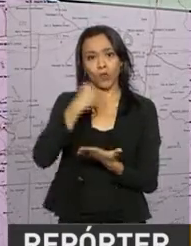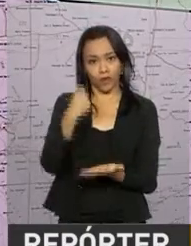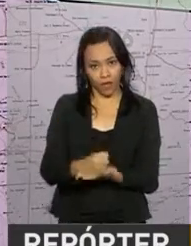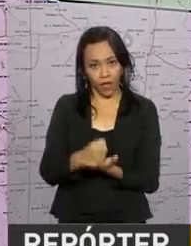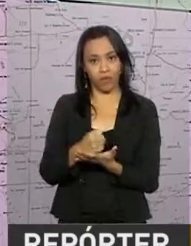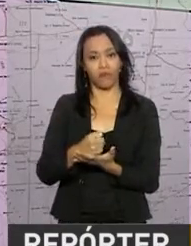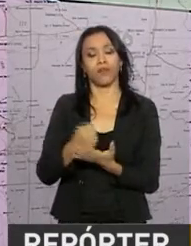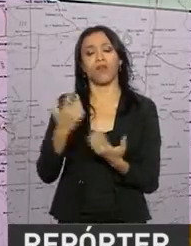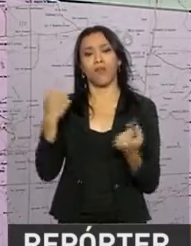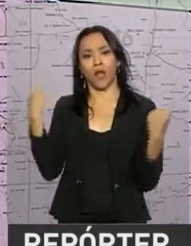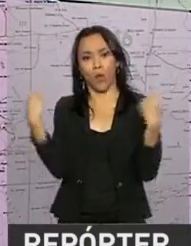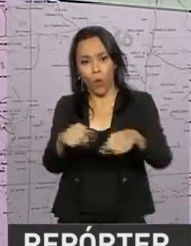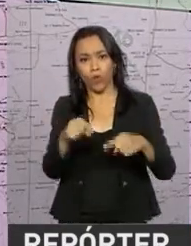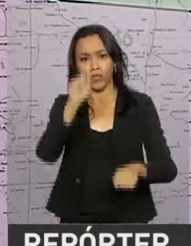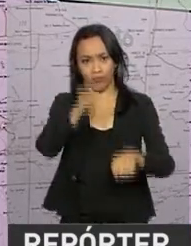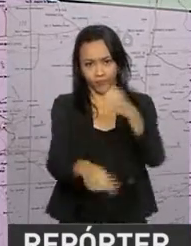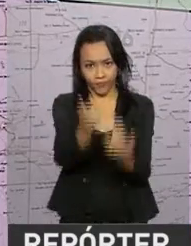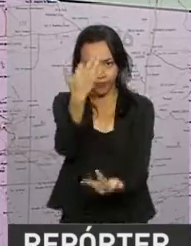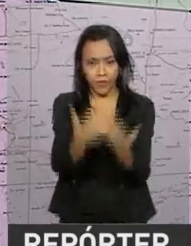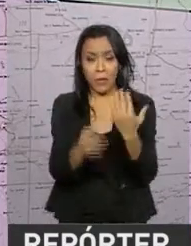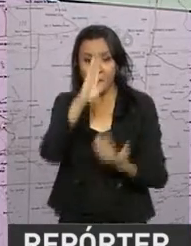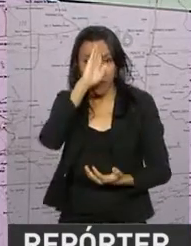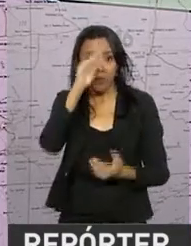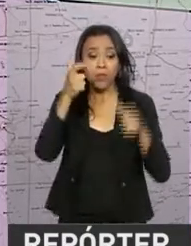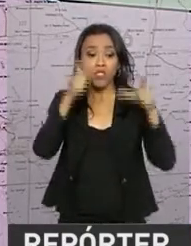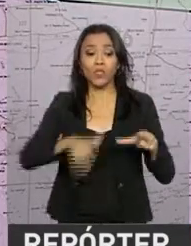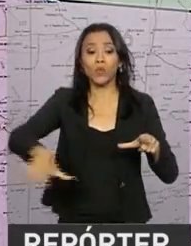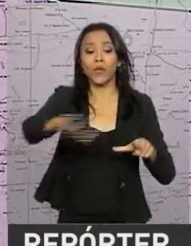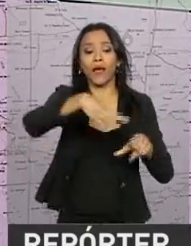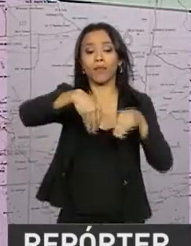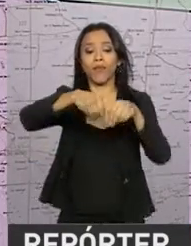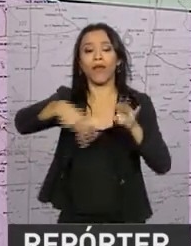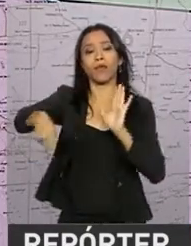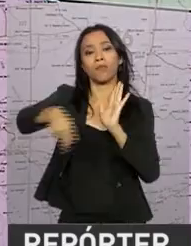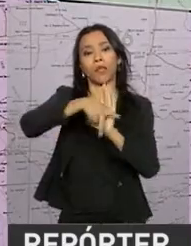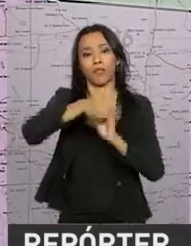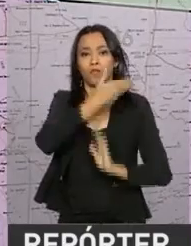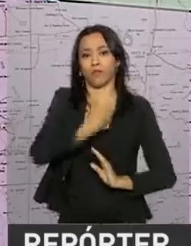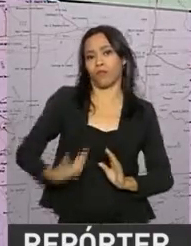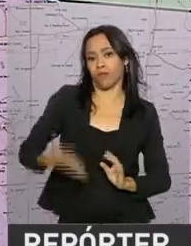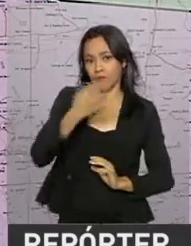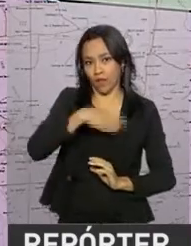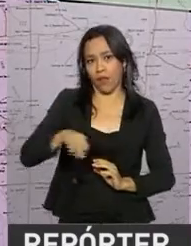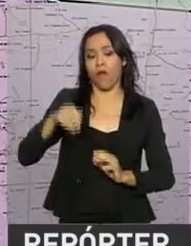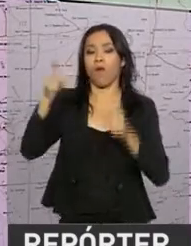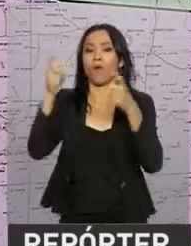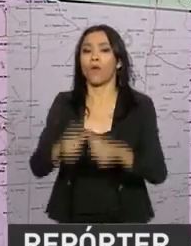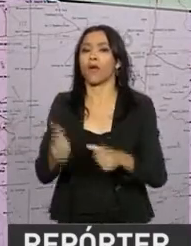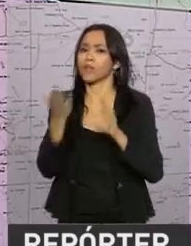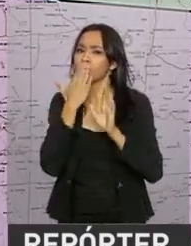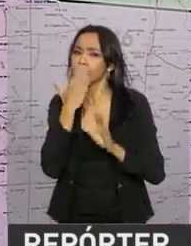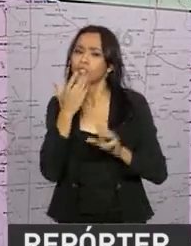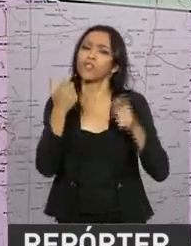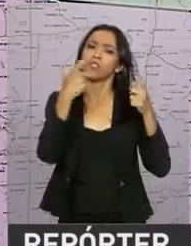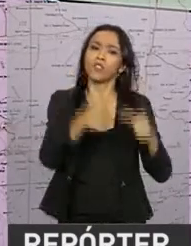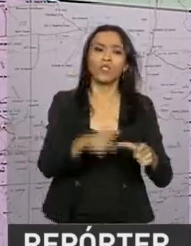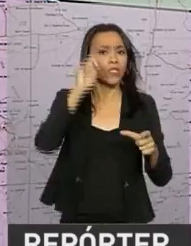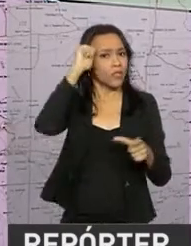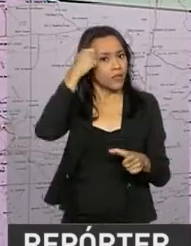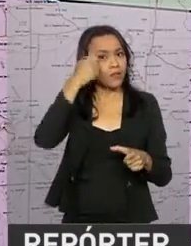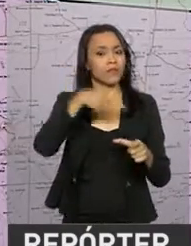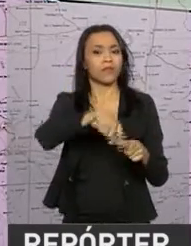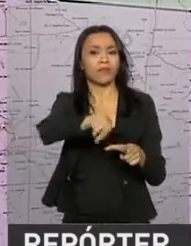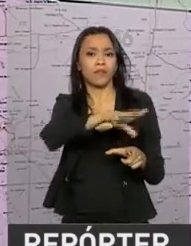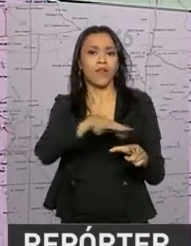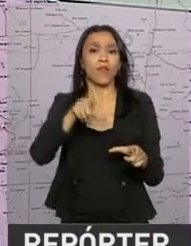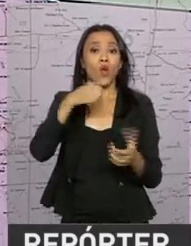incêndios florestais, principalmente em áreas federais, que são as terras indígenas, os projetos de assentamento e áreas quilombolas. Eles são contratados